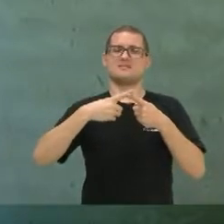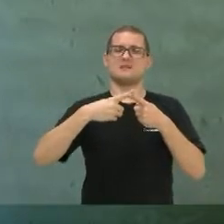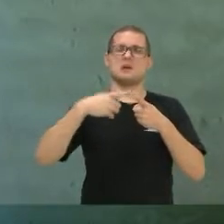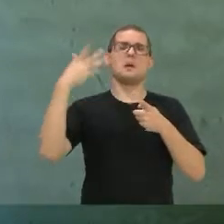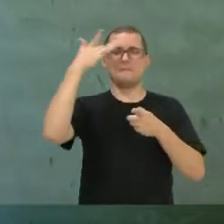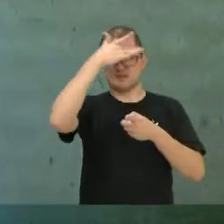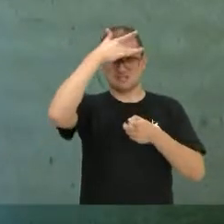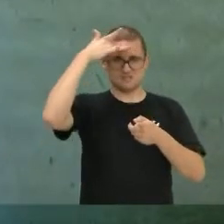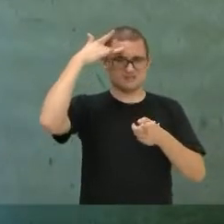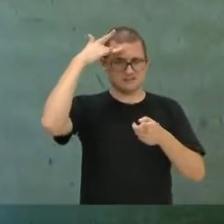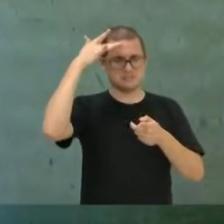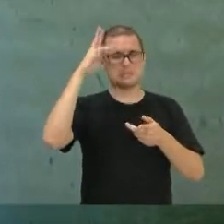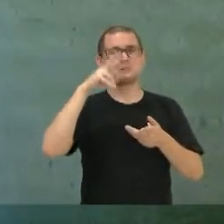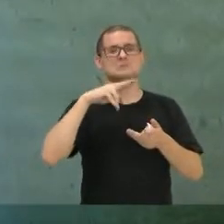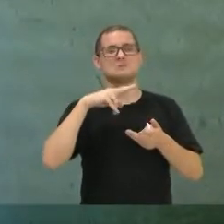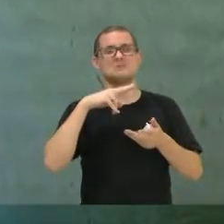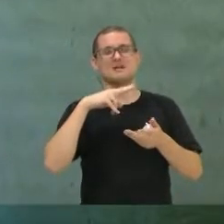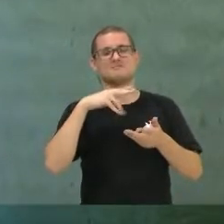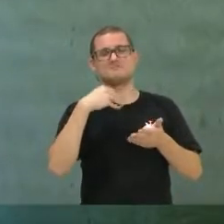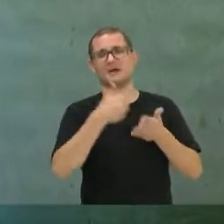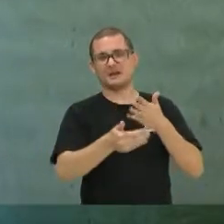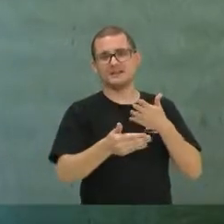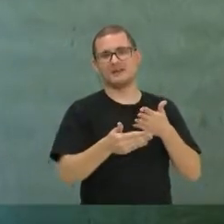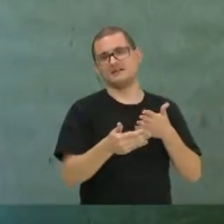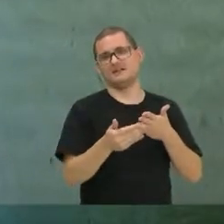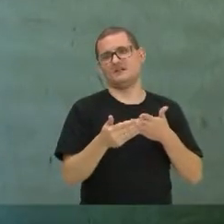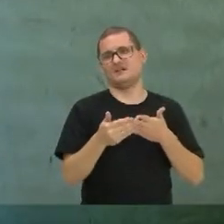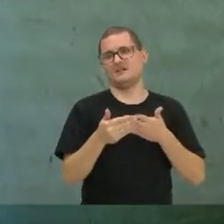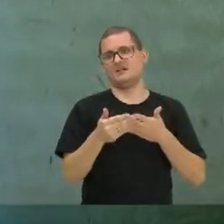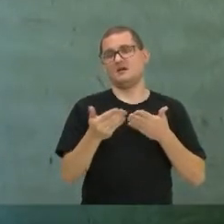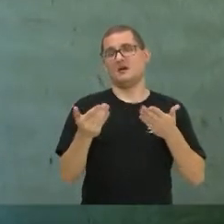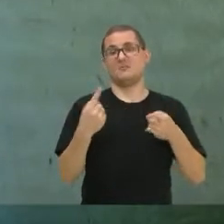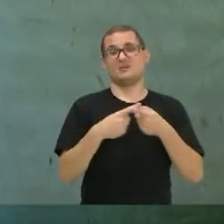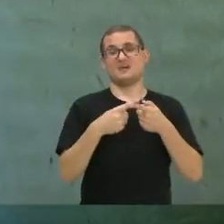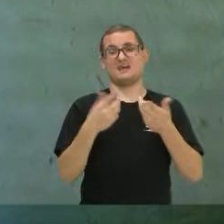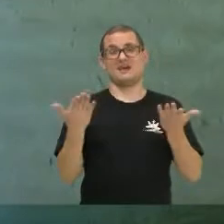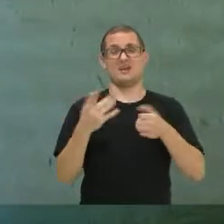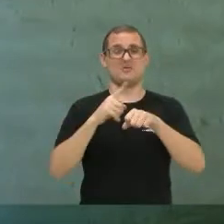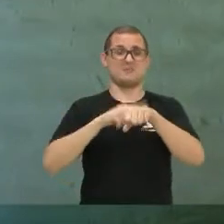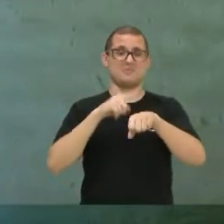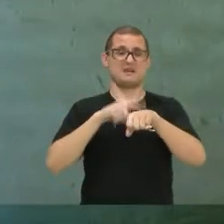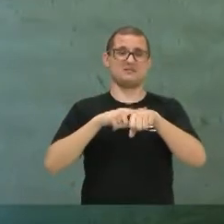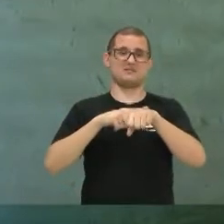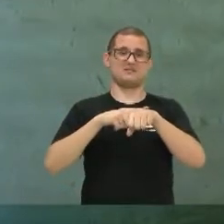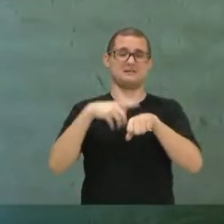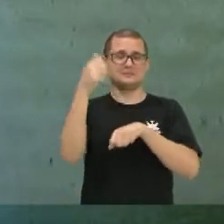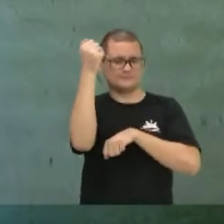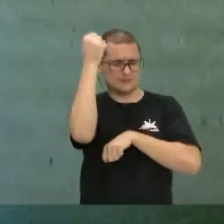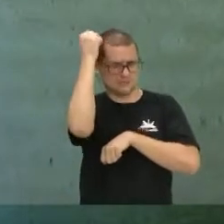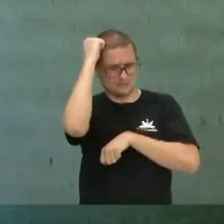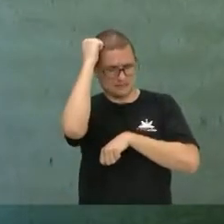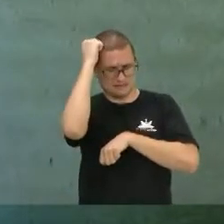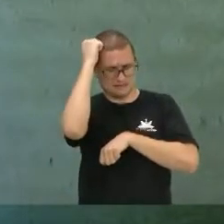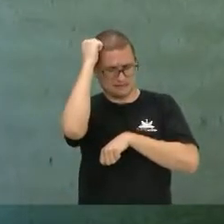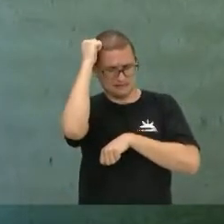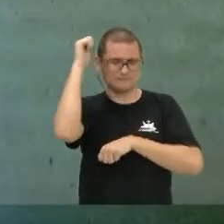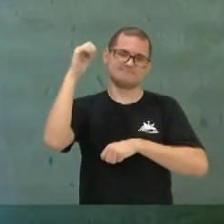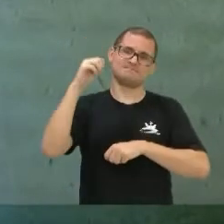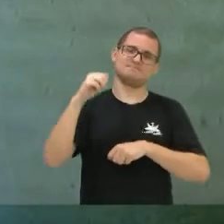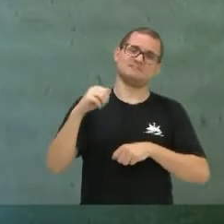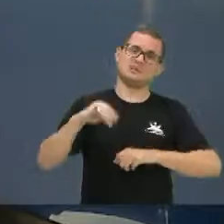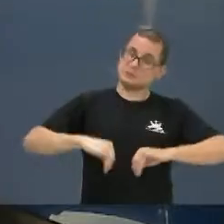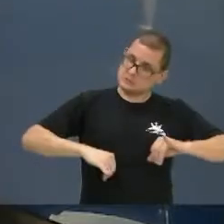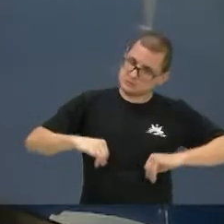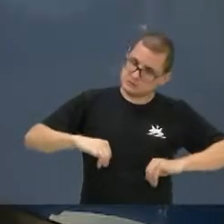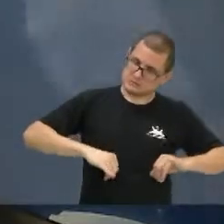luto arrependimento porque será um tempo de penitência se por um lado